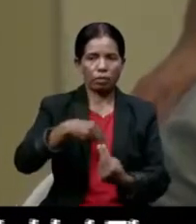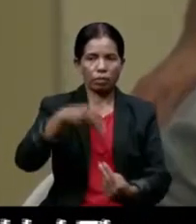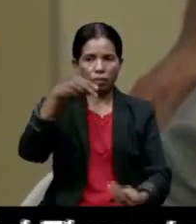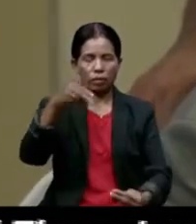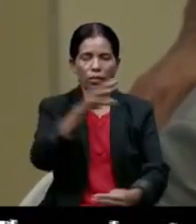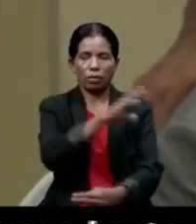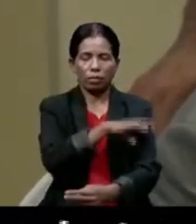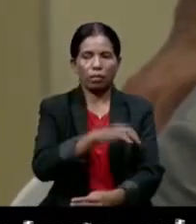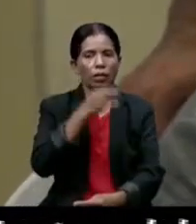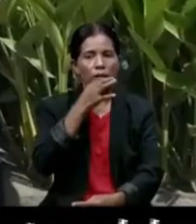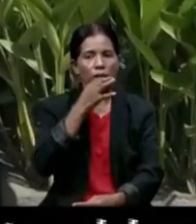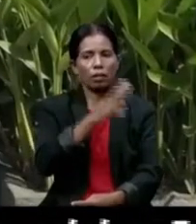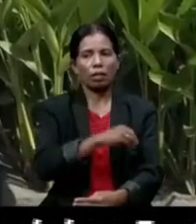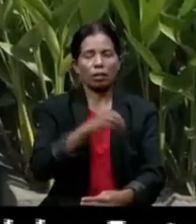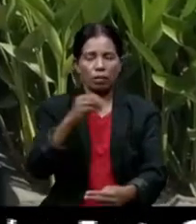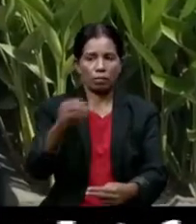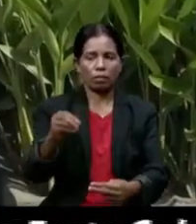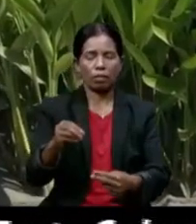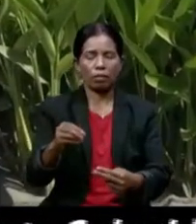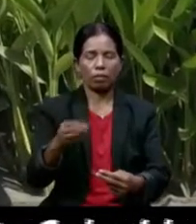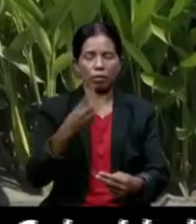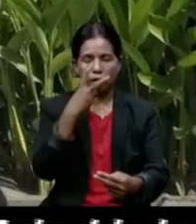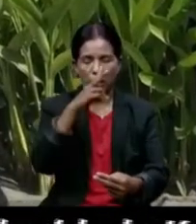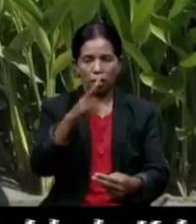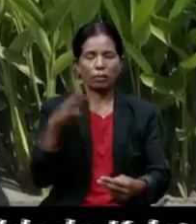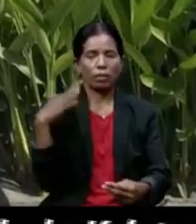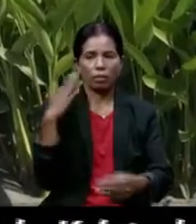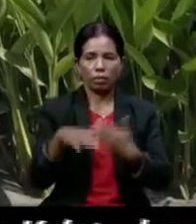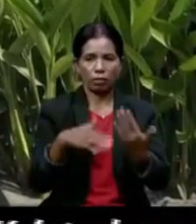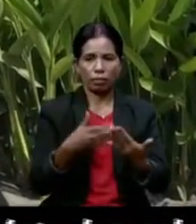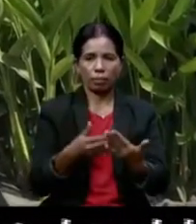segurança e han no empoderamento da juventude sira. Tito Silva, Gemen,